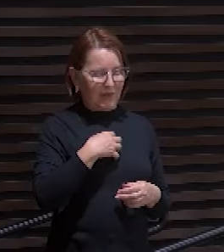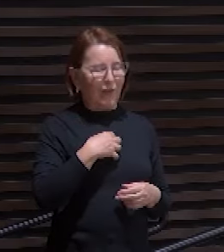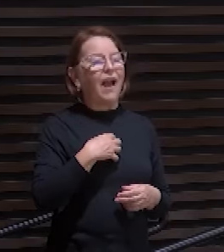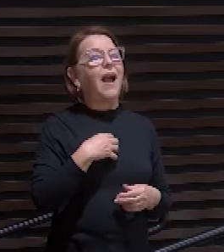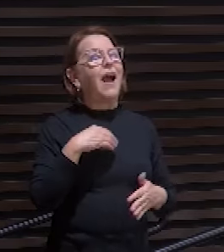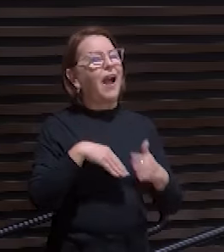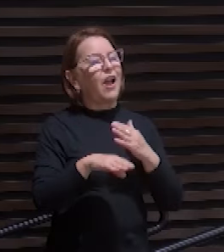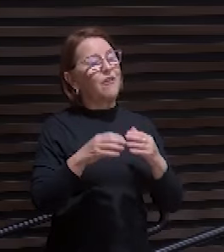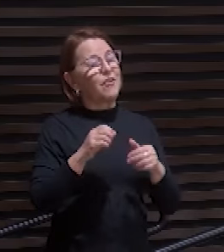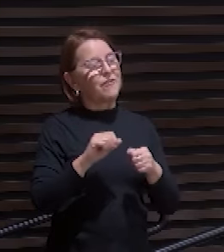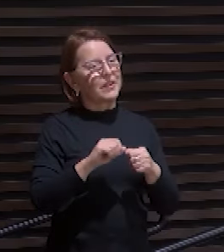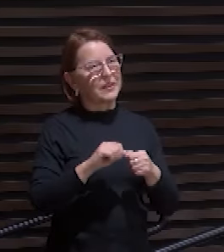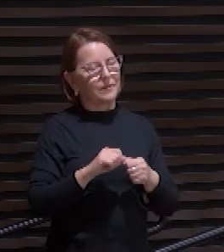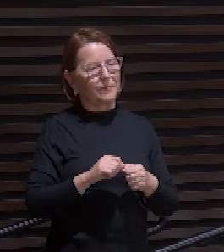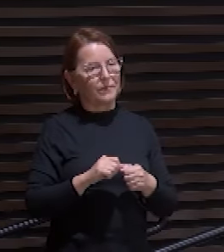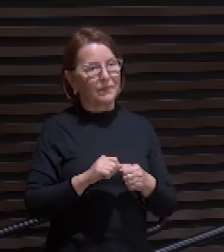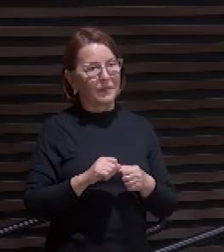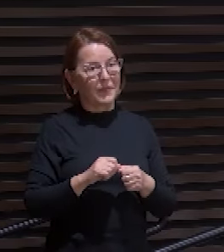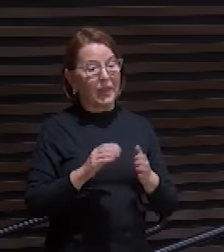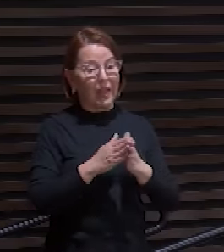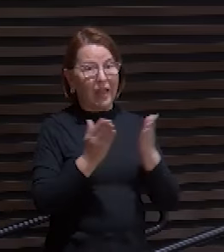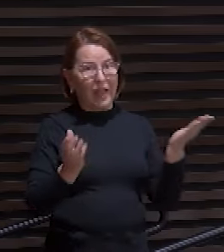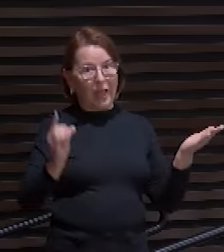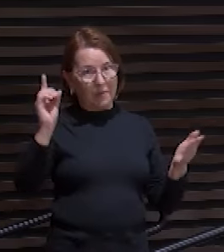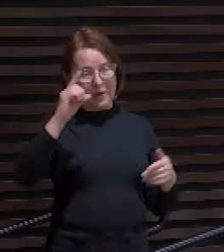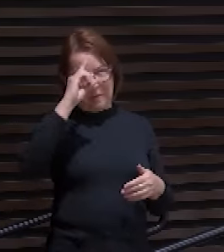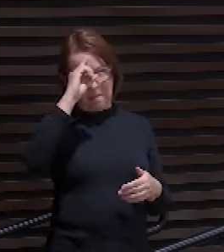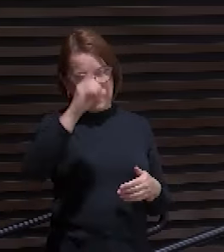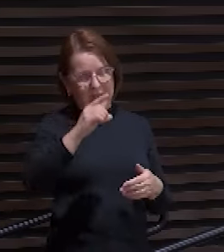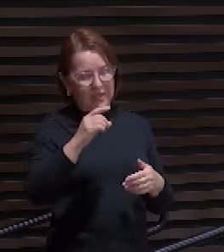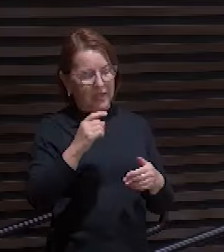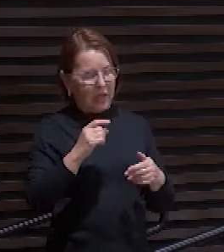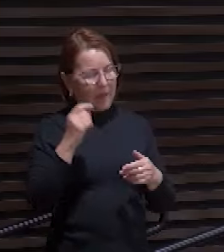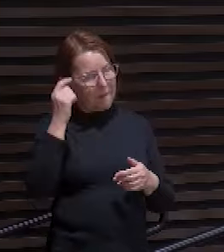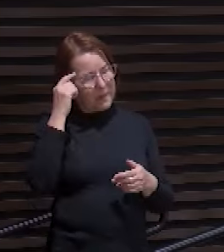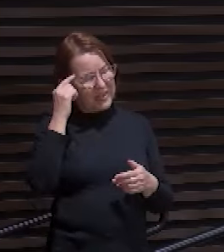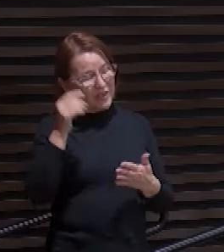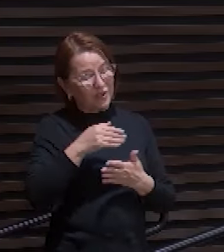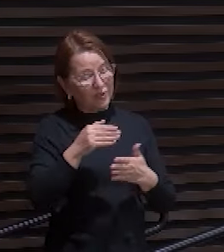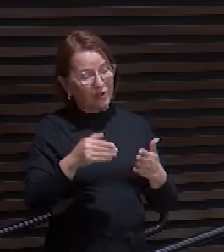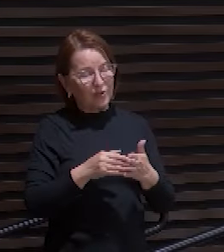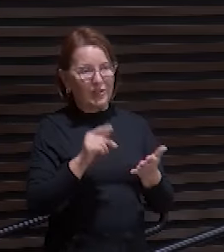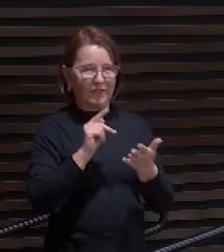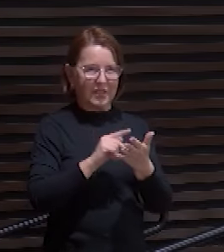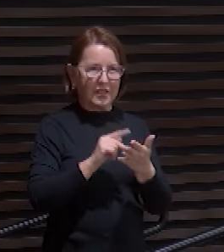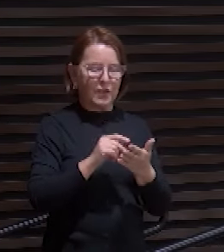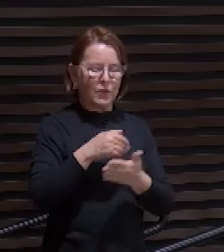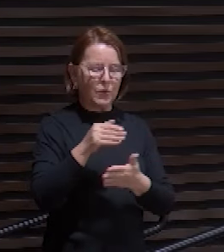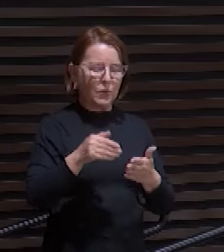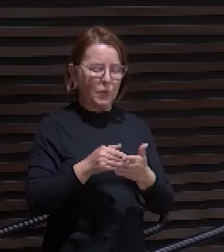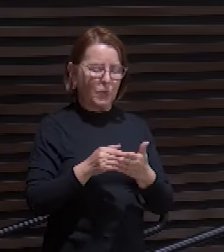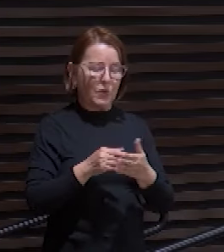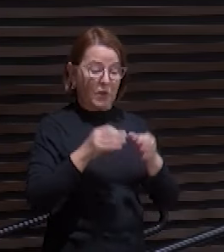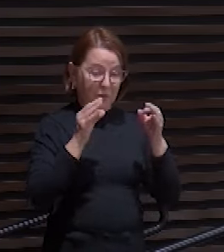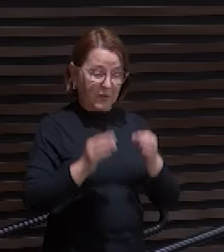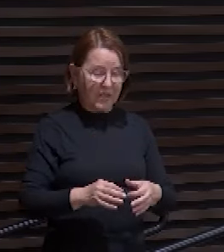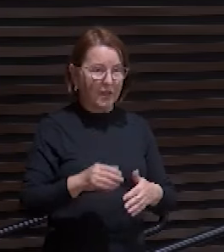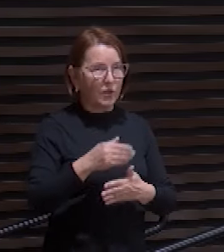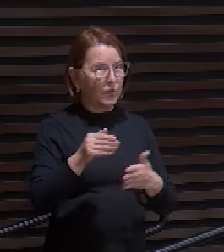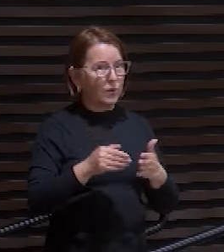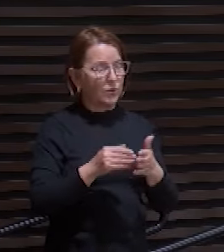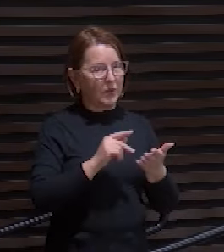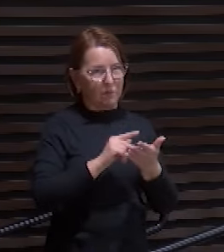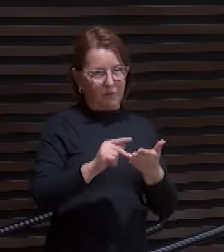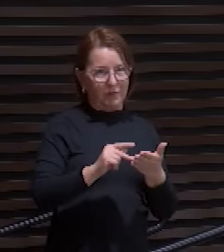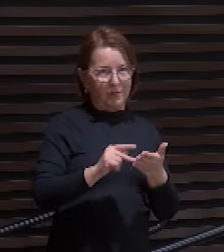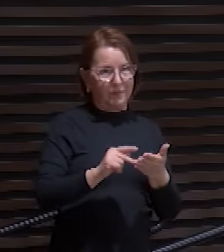Bíblia manda você pensar em tudo que é verdadeiro, tudo que é honesto, tudo que é justo, tudo que é puro? Por que a Bíblia fala para você renovar a mente